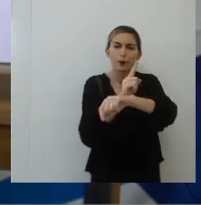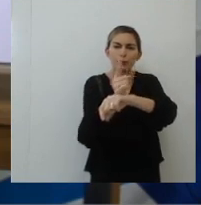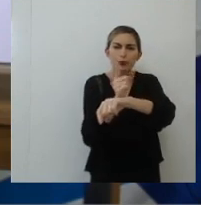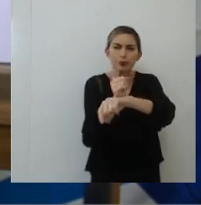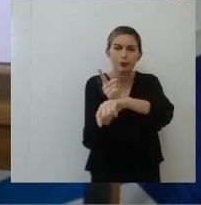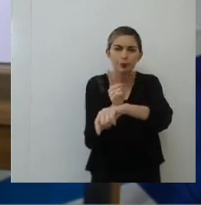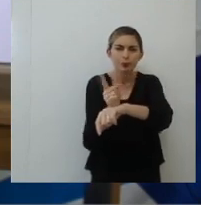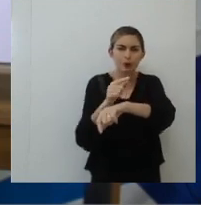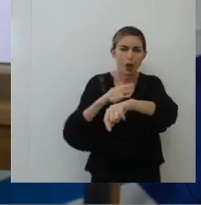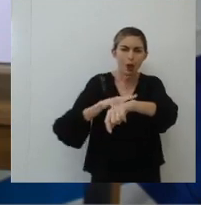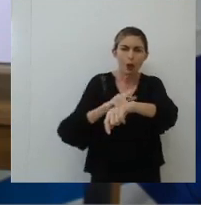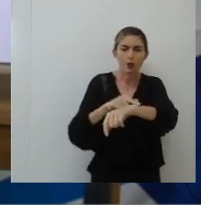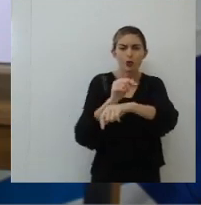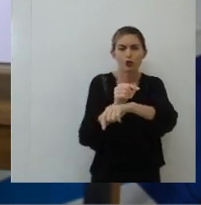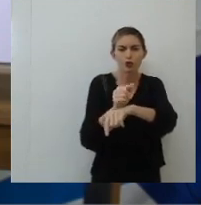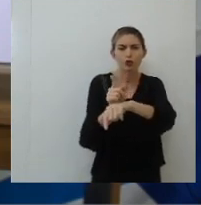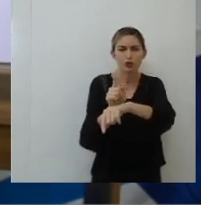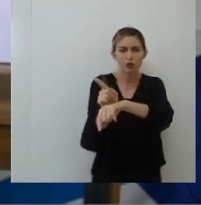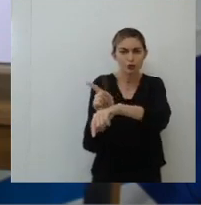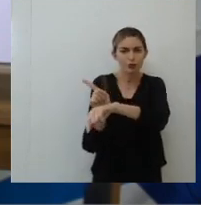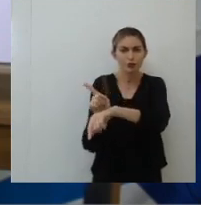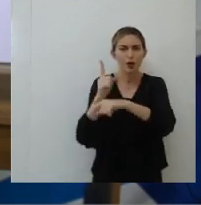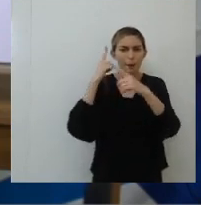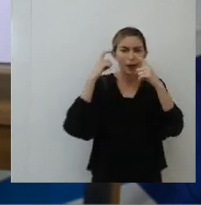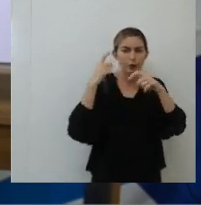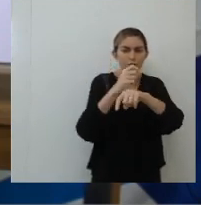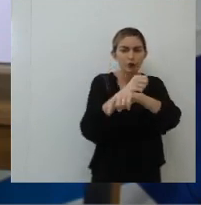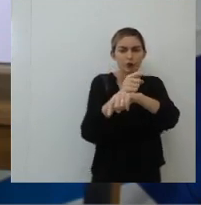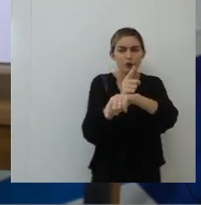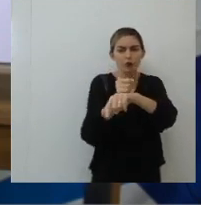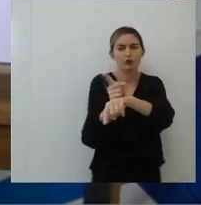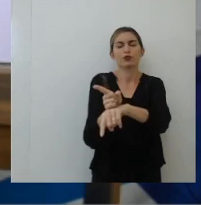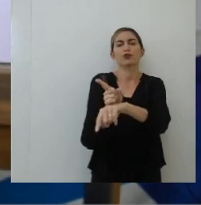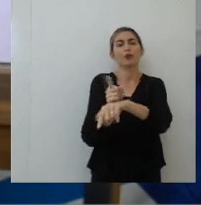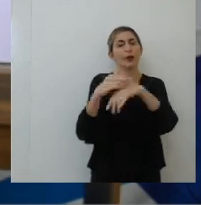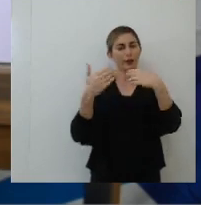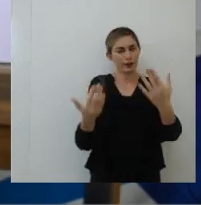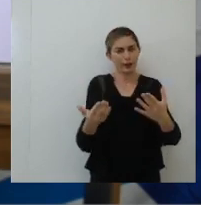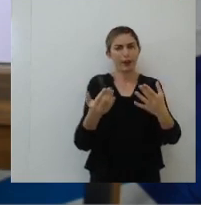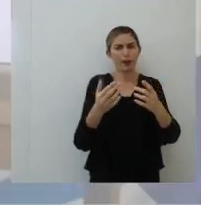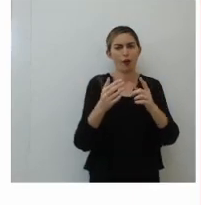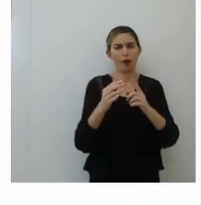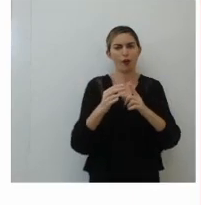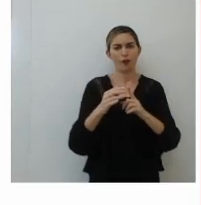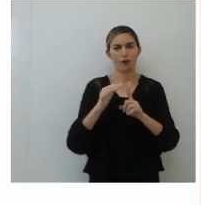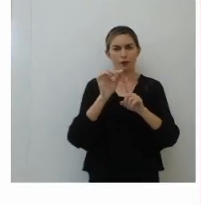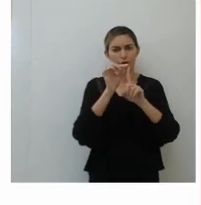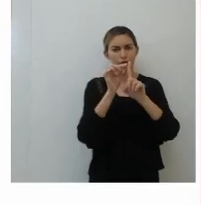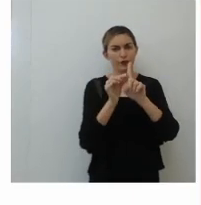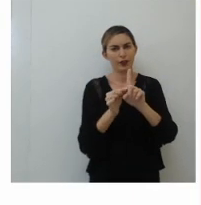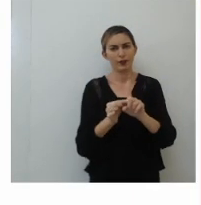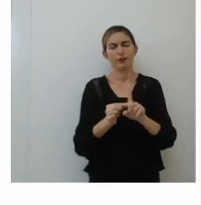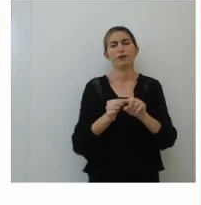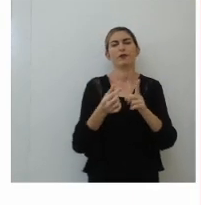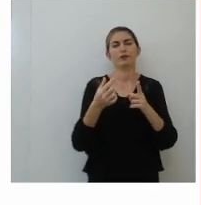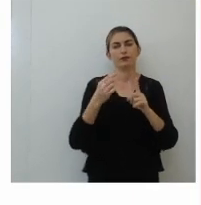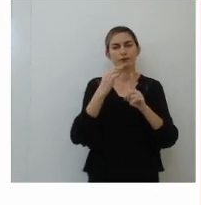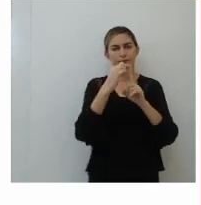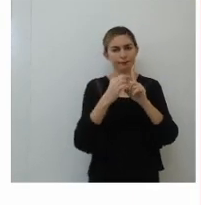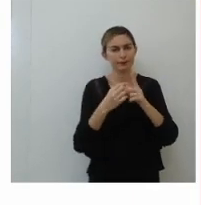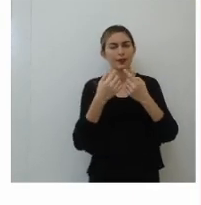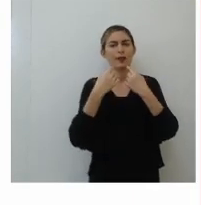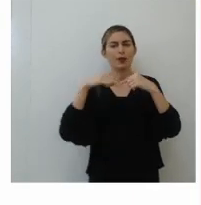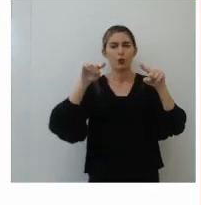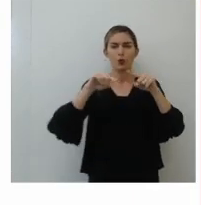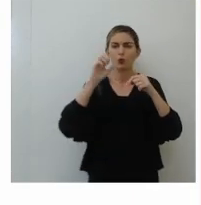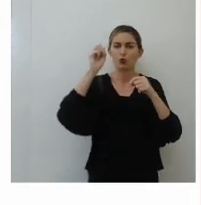tic-tac, tic-tac, tic-tac. Ó, o relógio. Ok? Ó. É um recurso fonêmico, ou seja, um recurso do som ou melódico